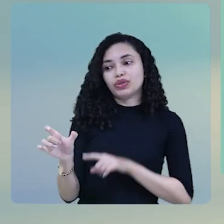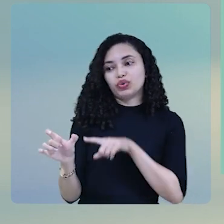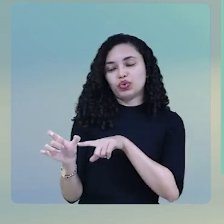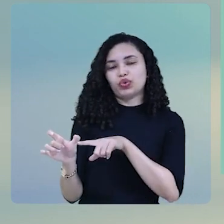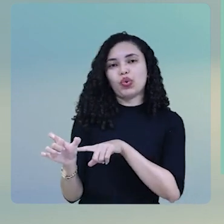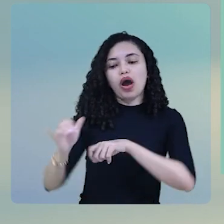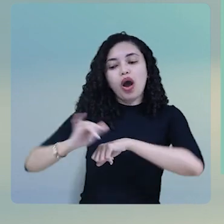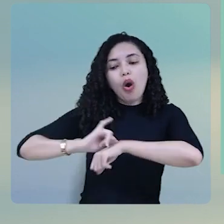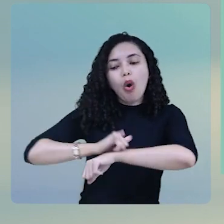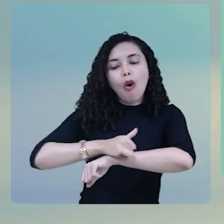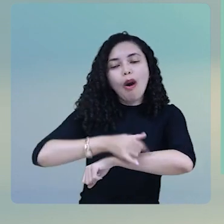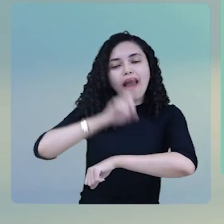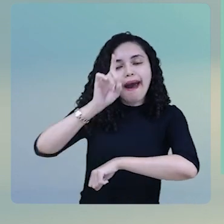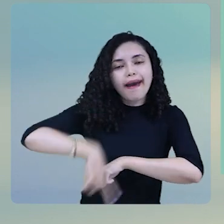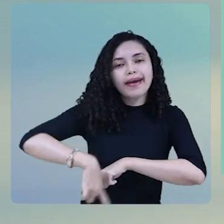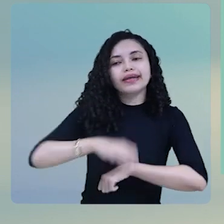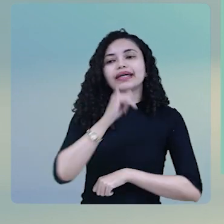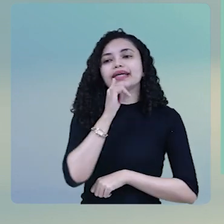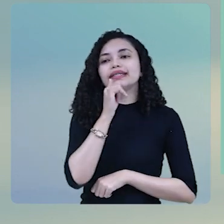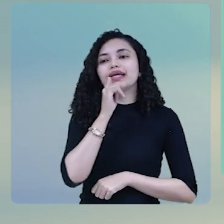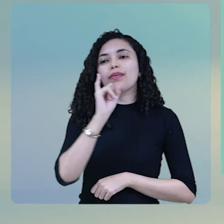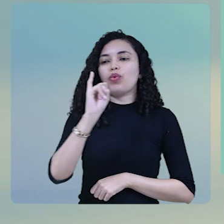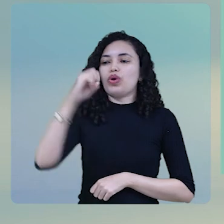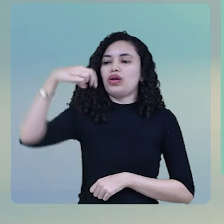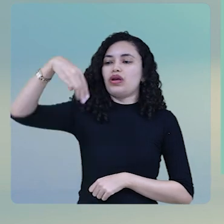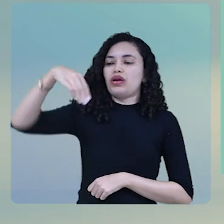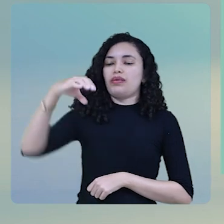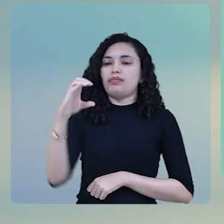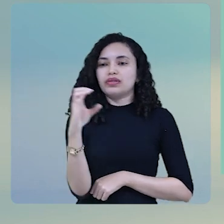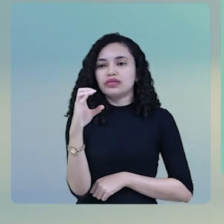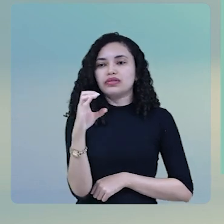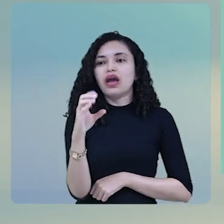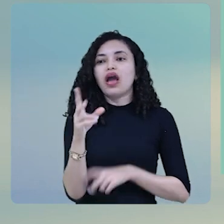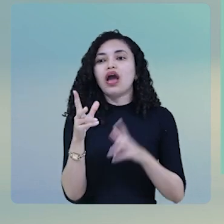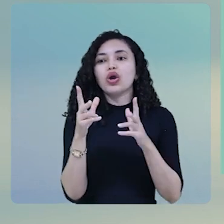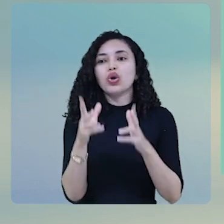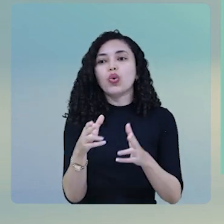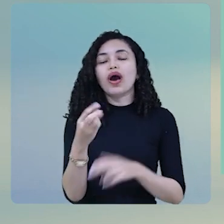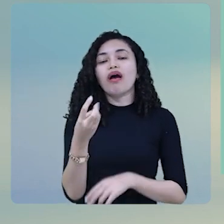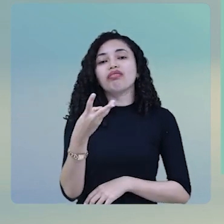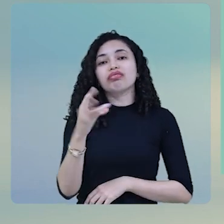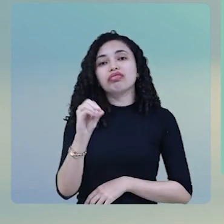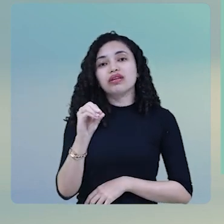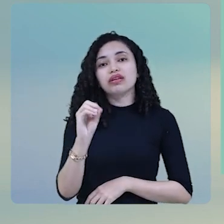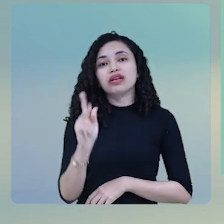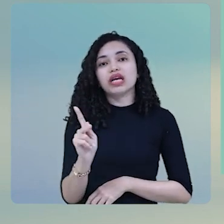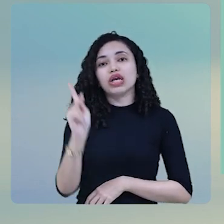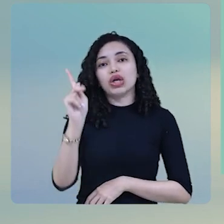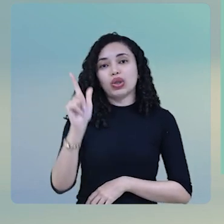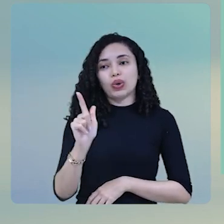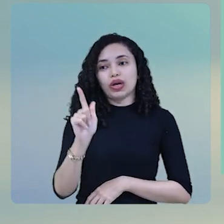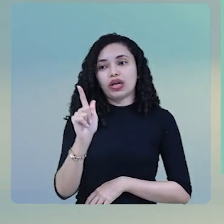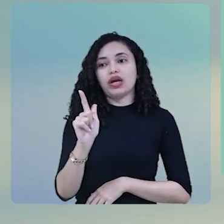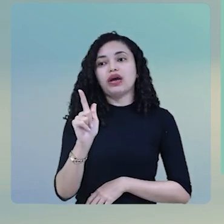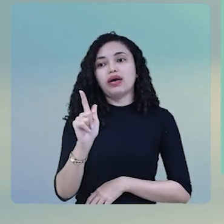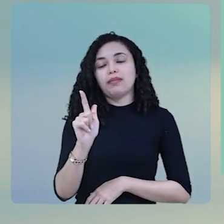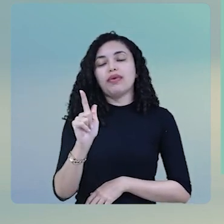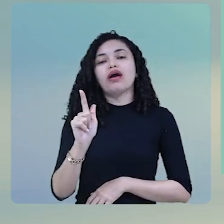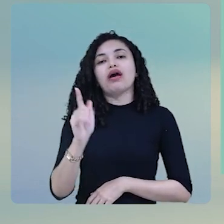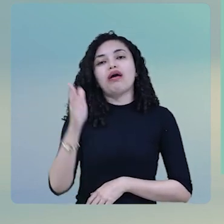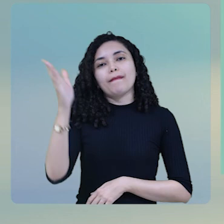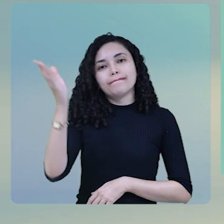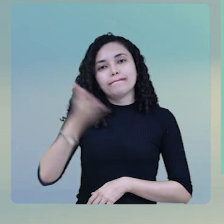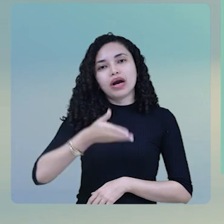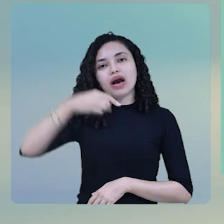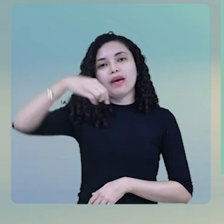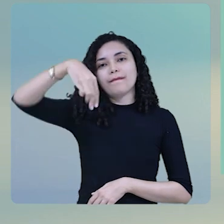Né? Uma pessoa ela é considerada obesa quando o seu IMC é maior ou igual a 30 kg por